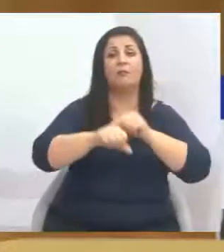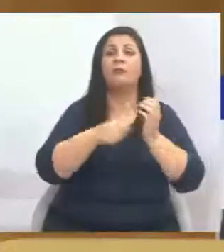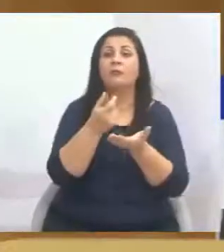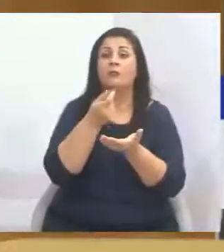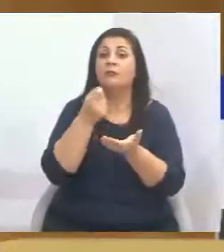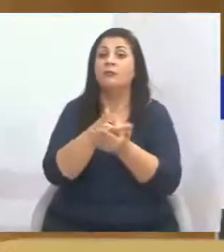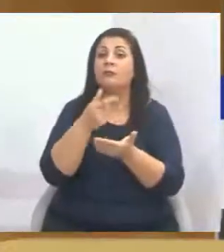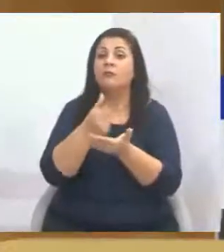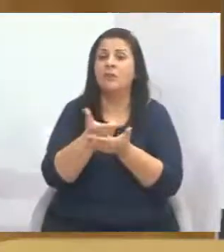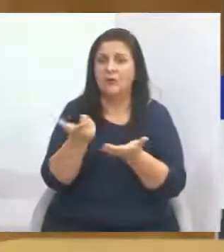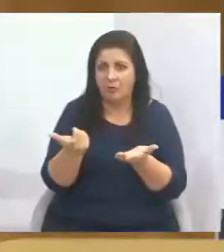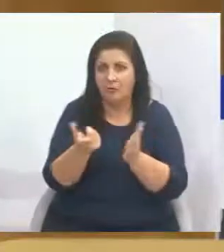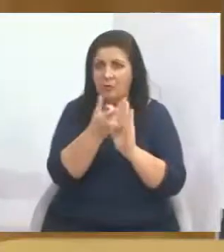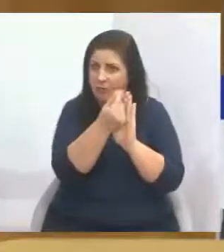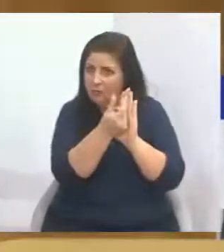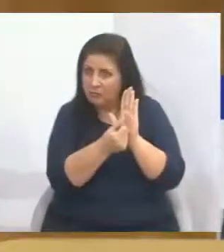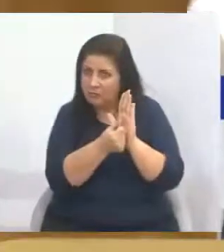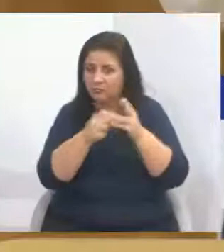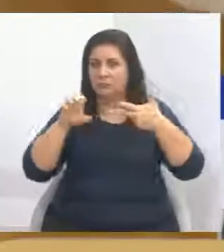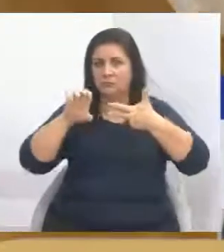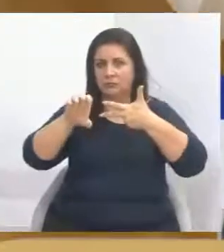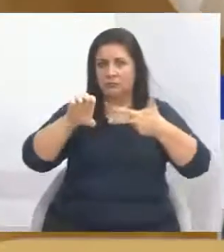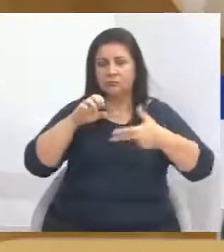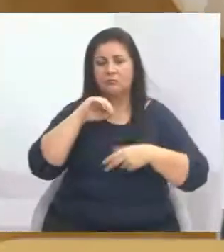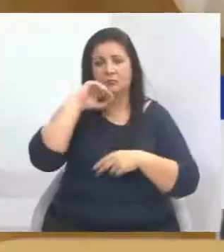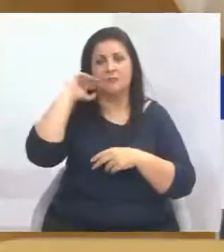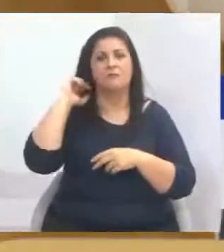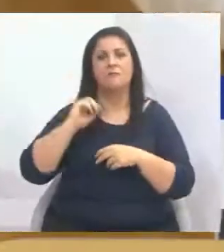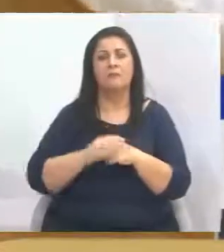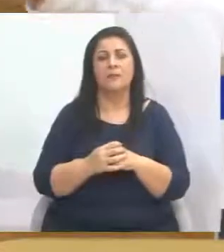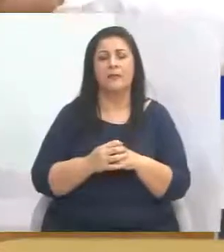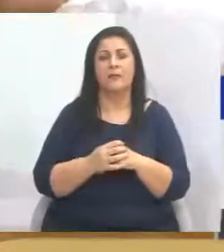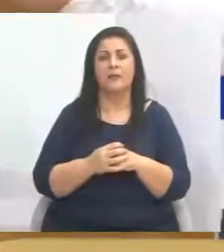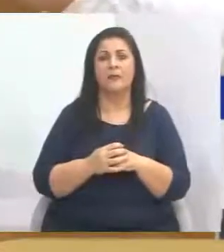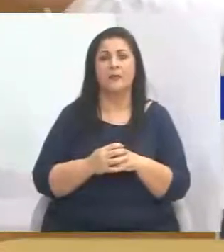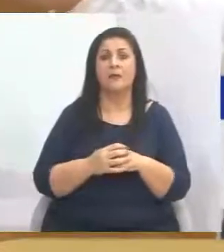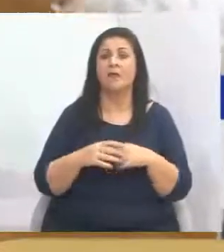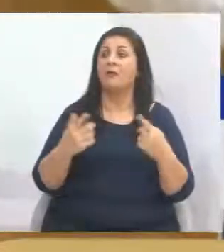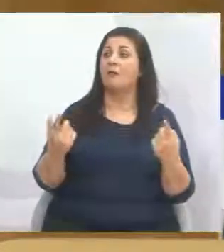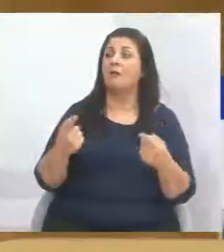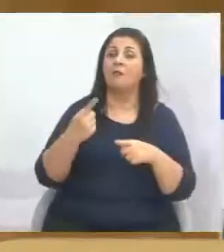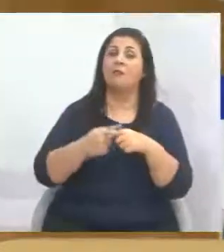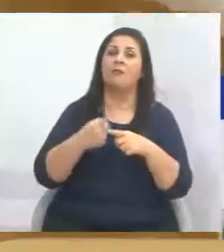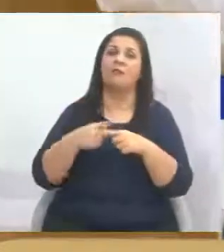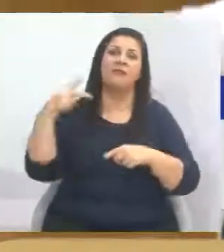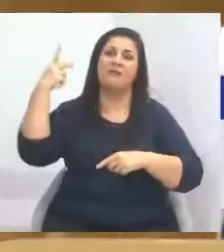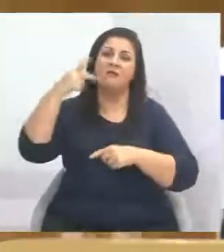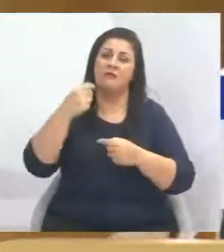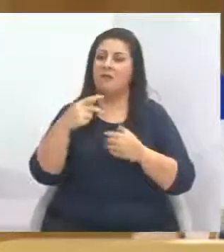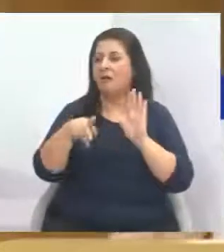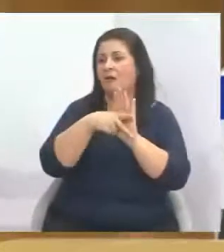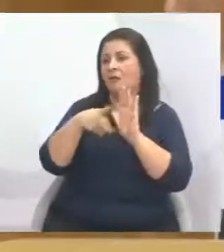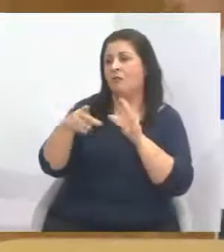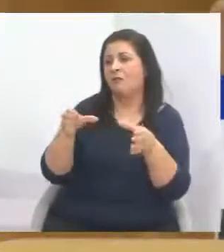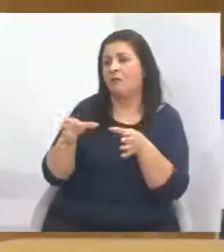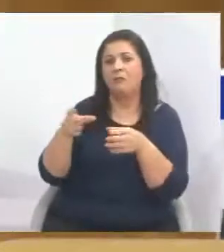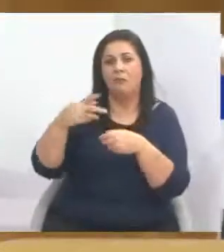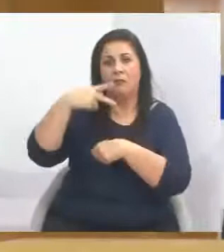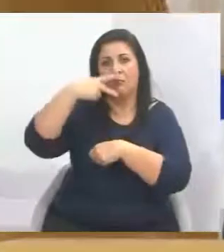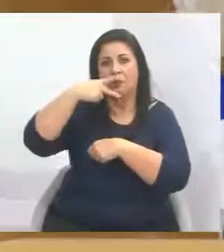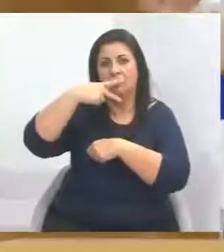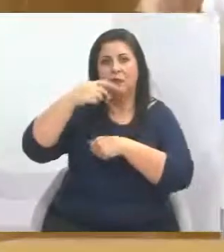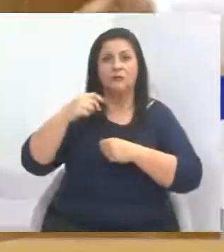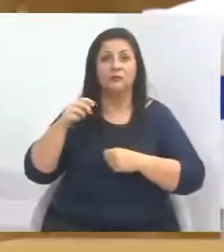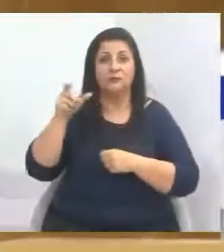estrutura financeira do Poder Executivo, e por o vereador ser da base, houve lá a aquiescência do